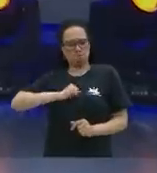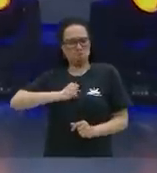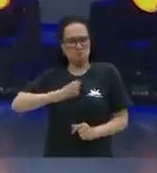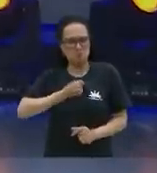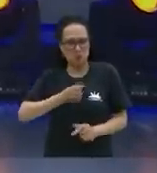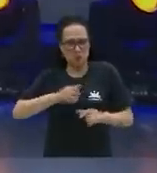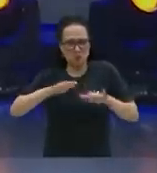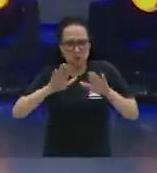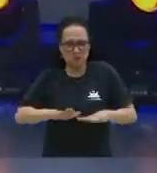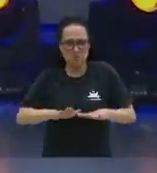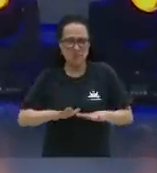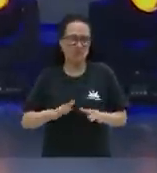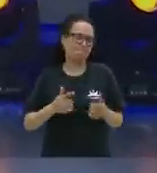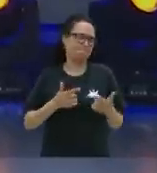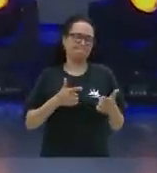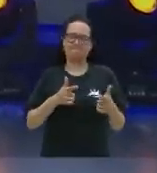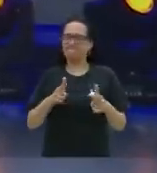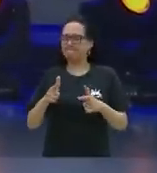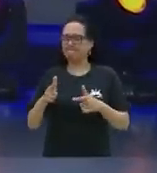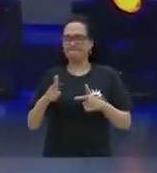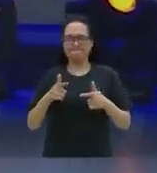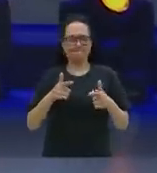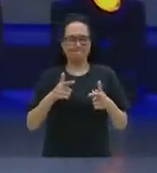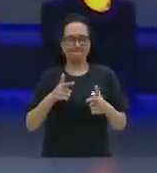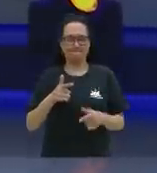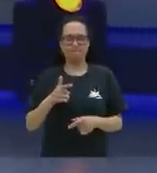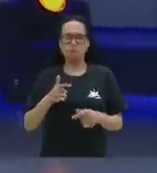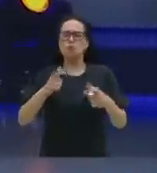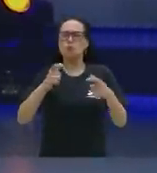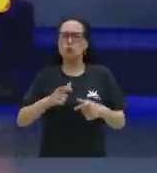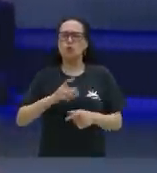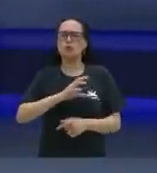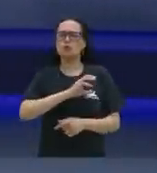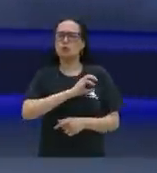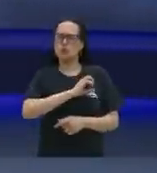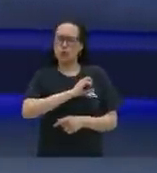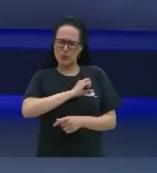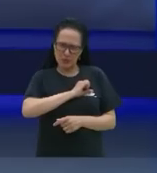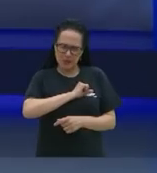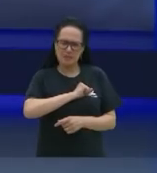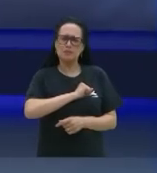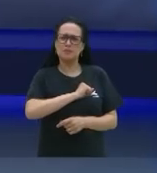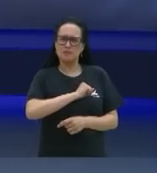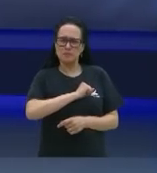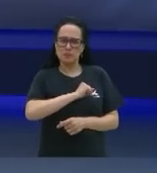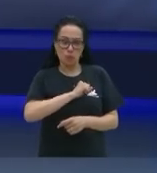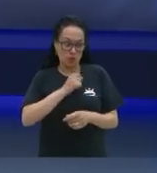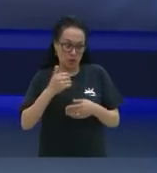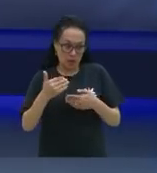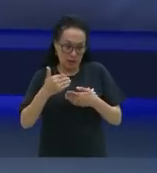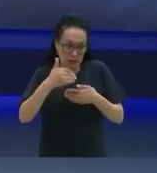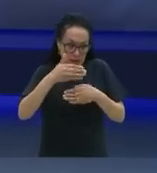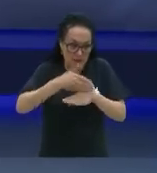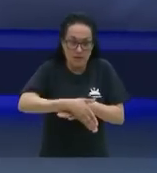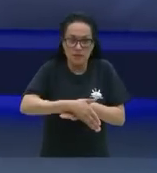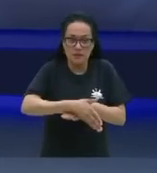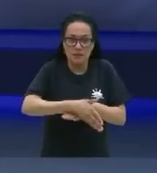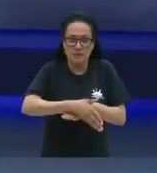ficar. Onde o amor penetra, é como luz nas